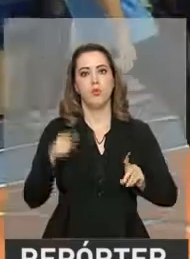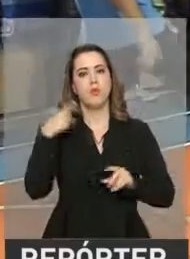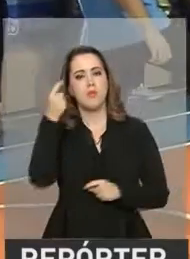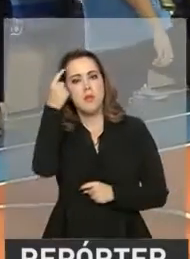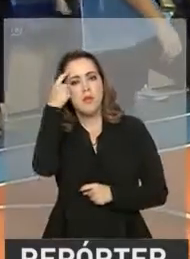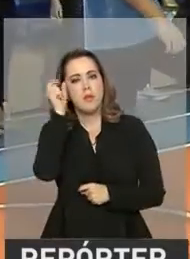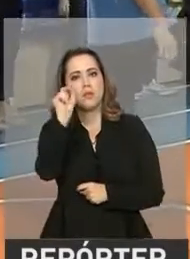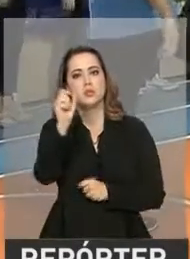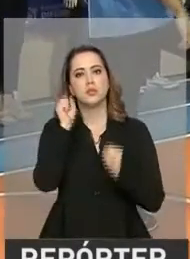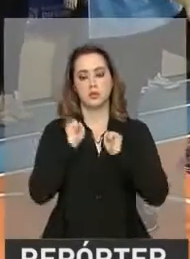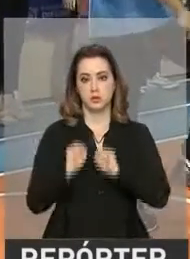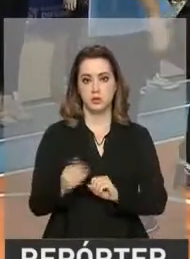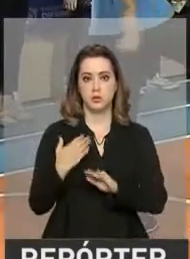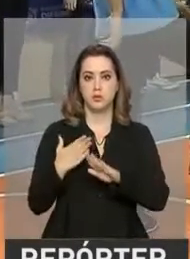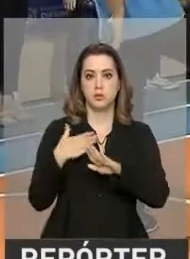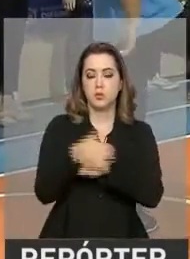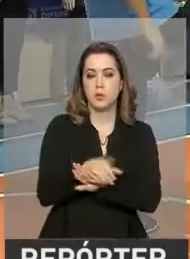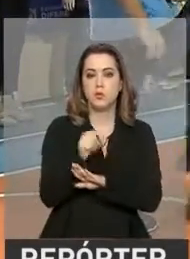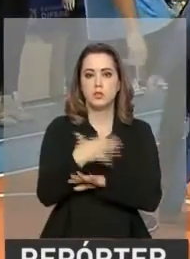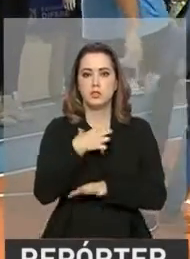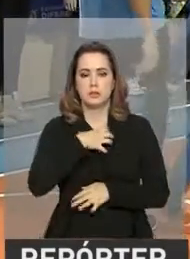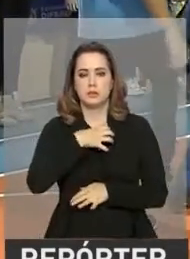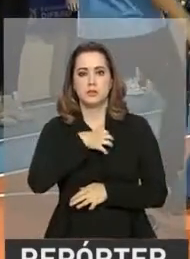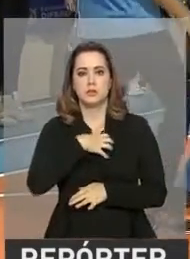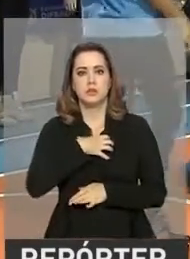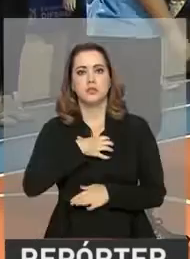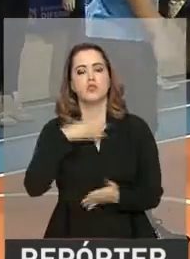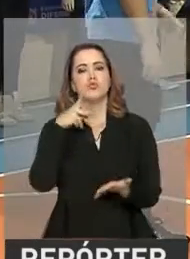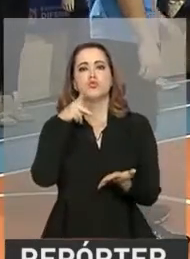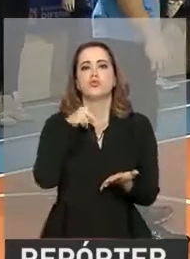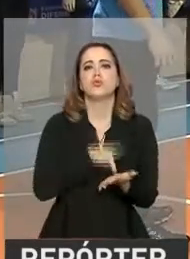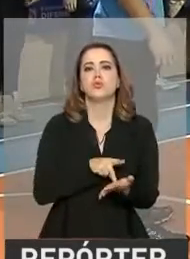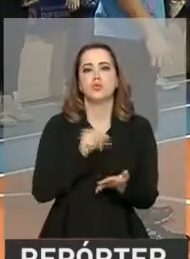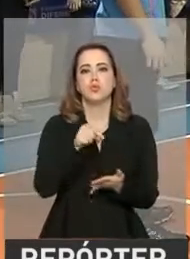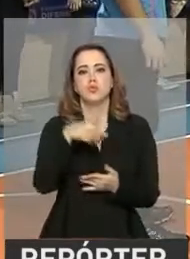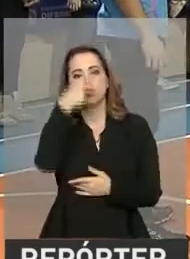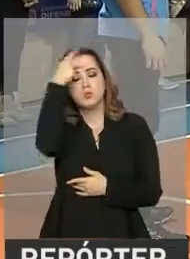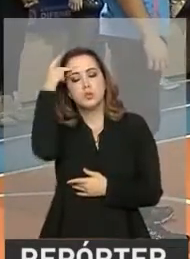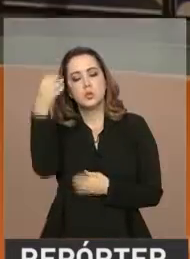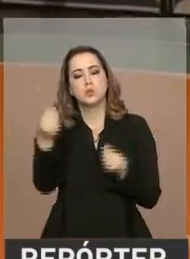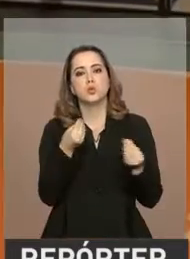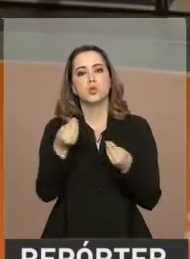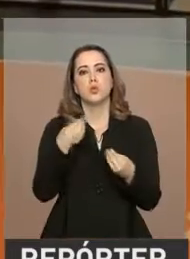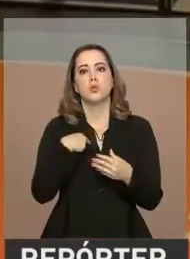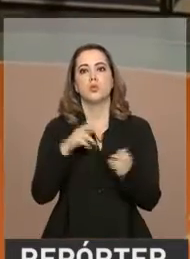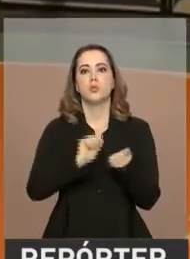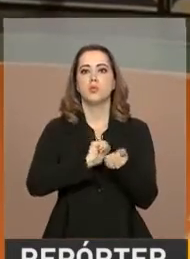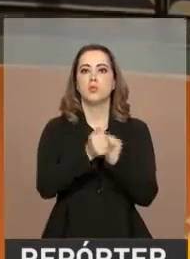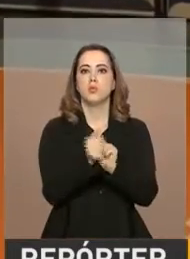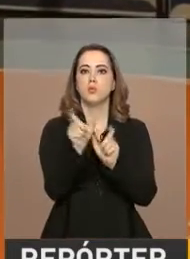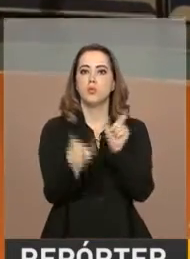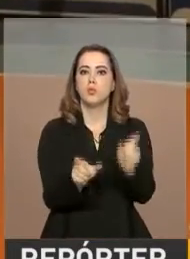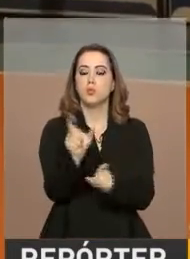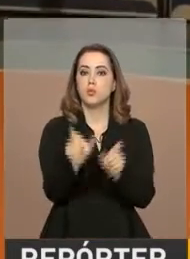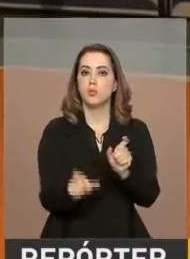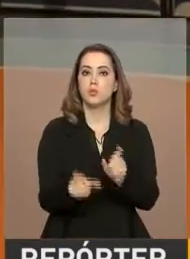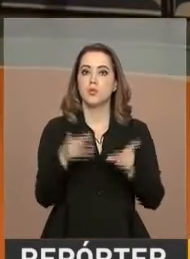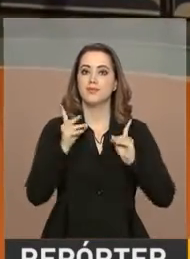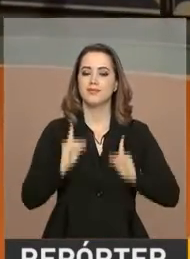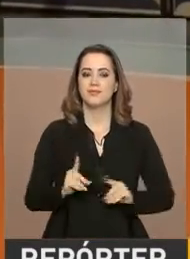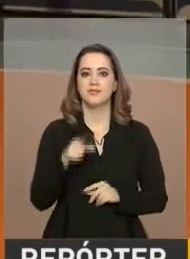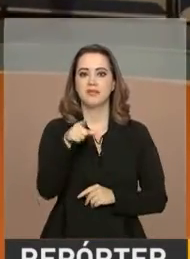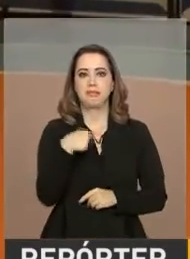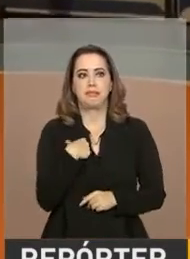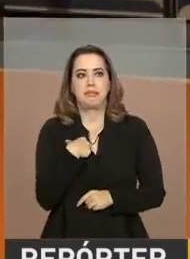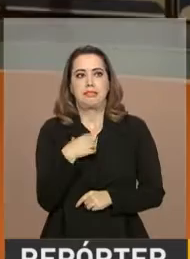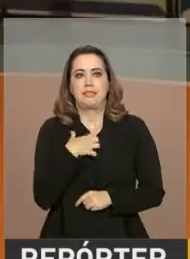Brasil, é permitir que o público sinta na pele as sensações dos atletas paralímpicos. Aí eu falei, meu Deus do céu, será que eu vou